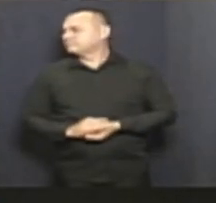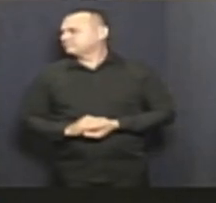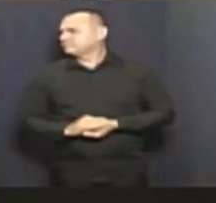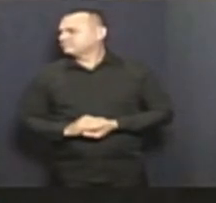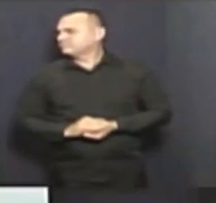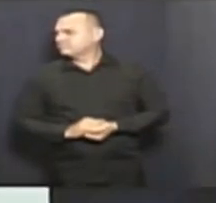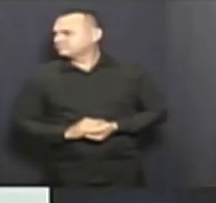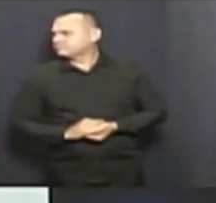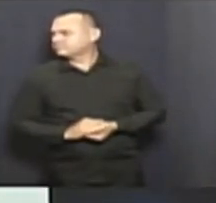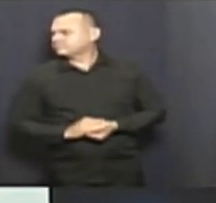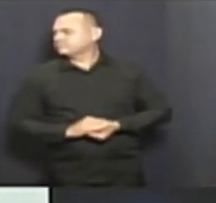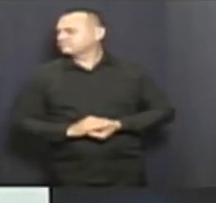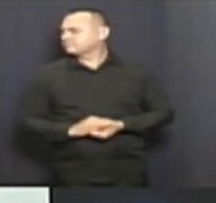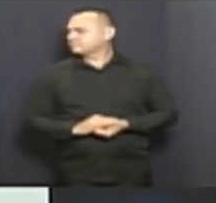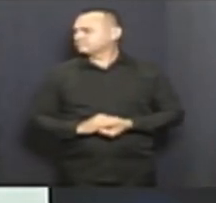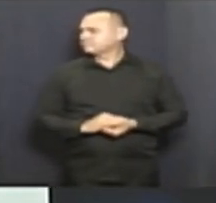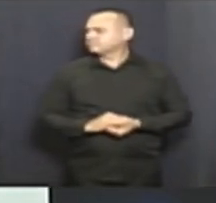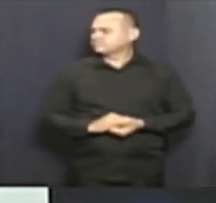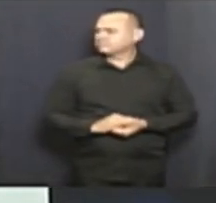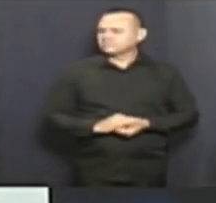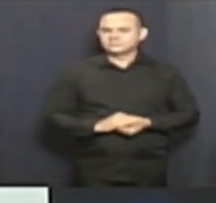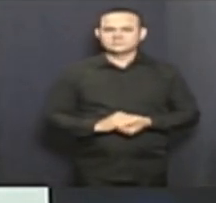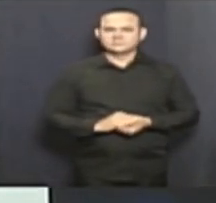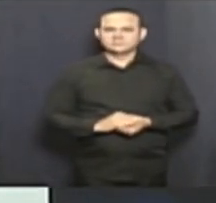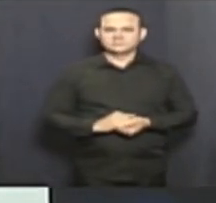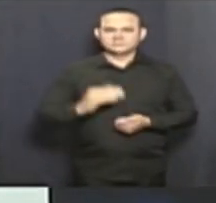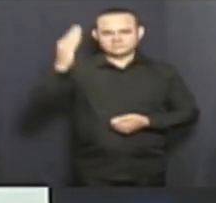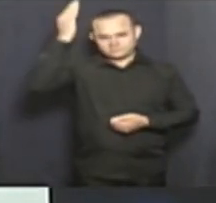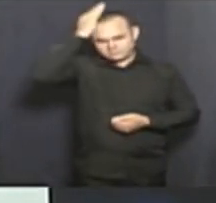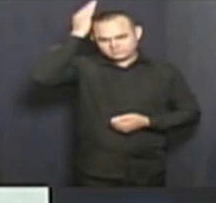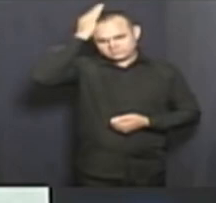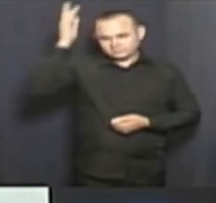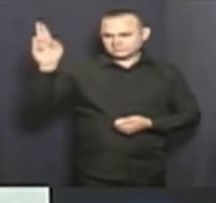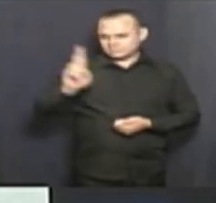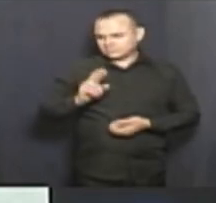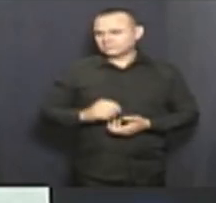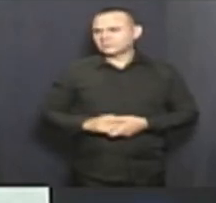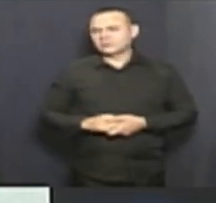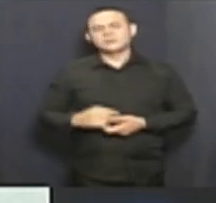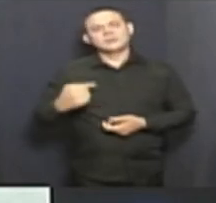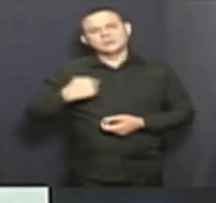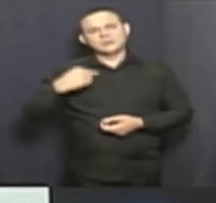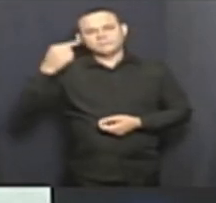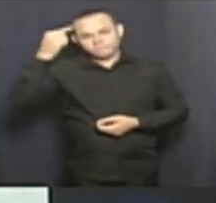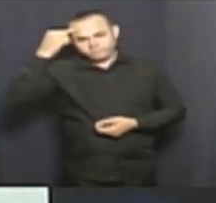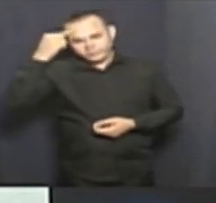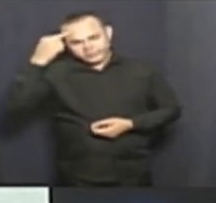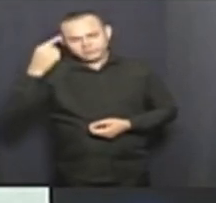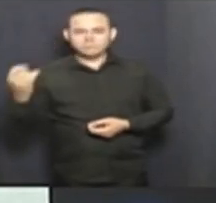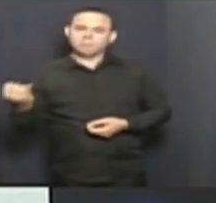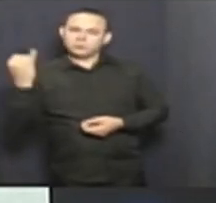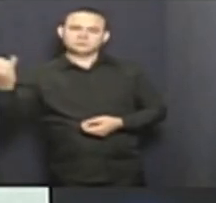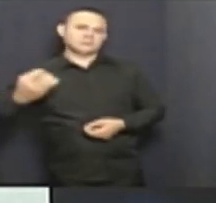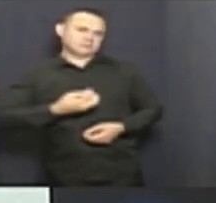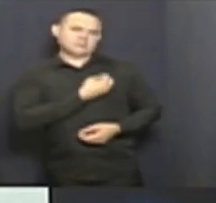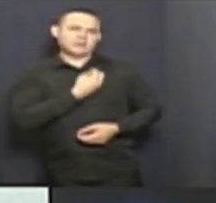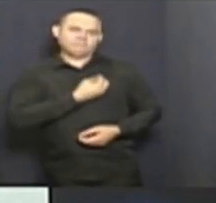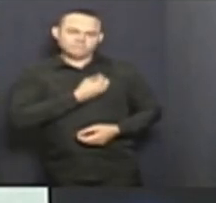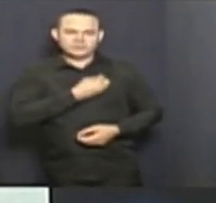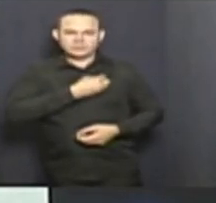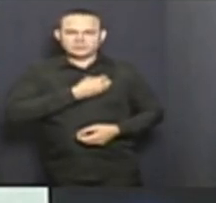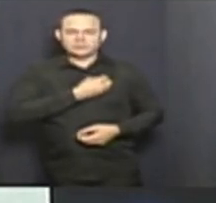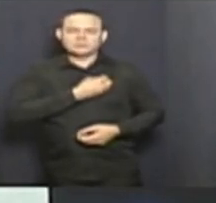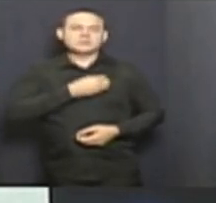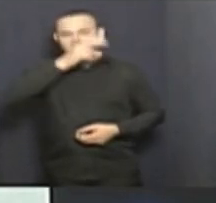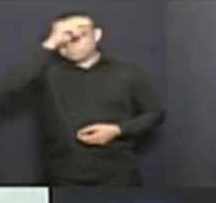cronômetro lhe o que eu acho muito importante na na vida pública que quando você está